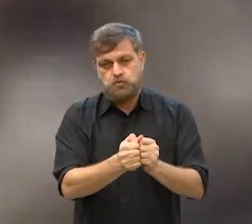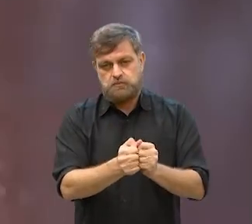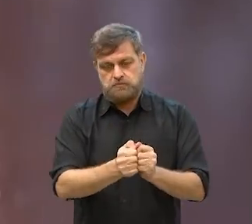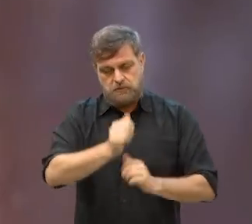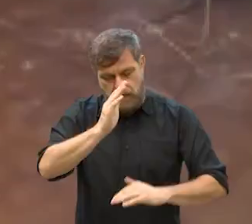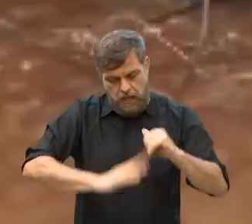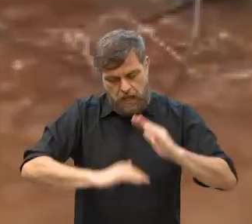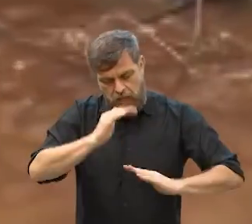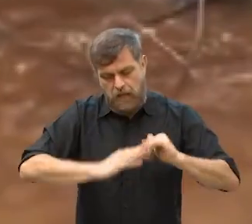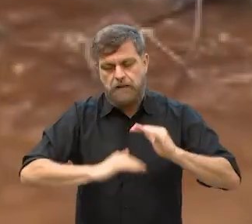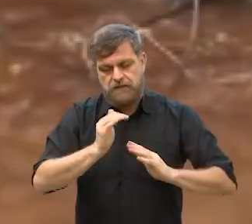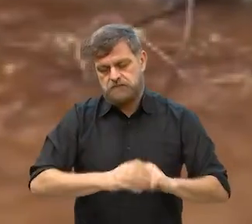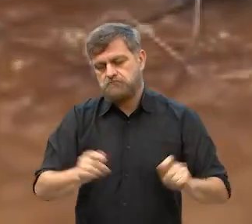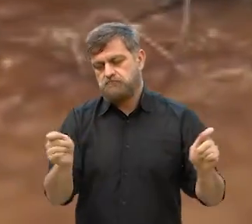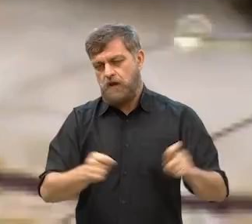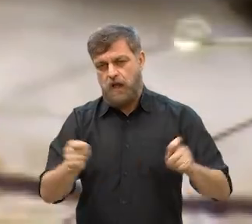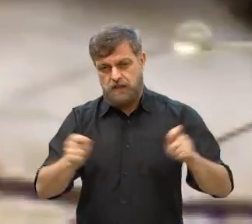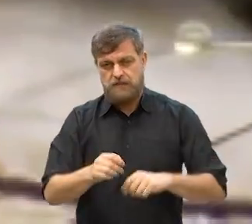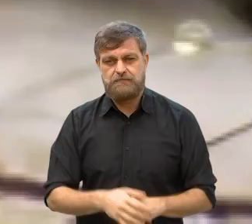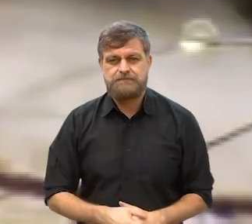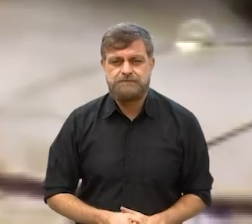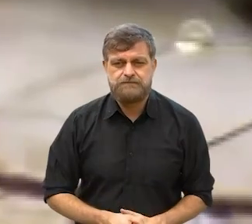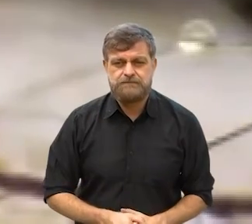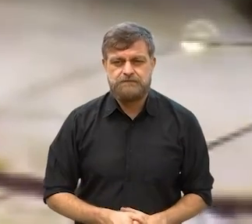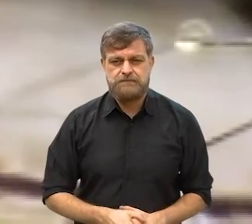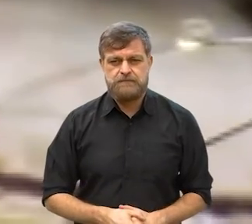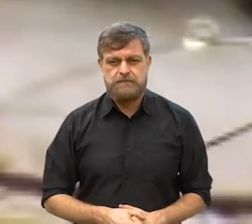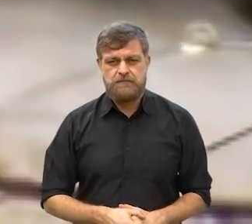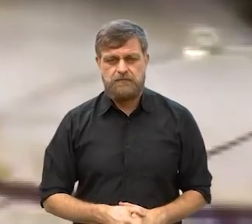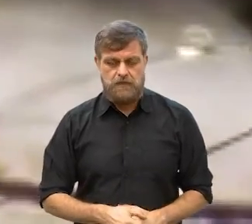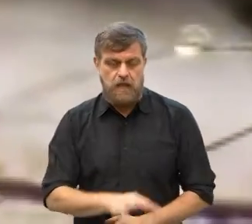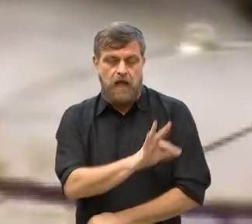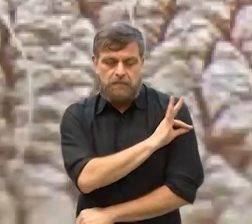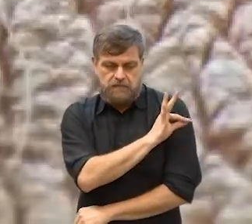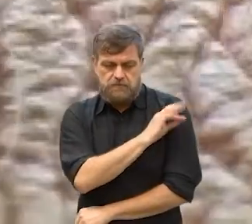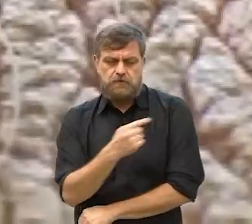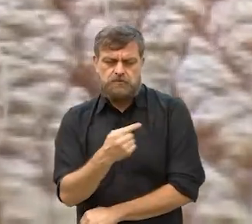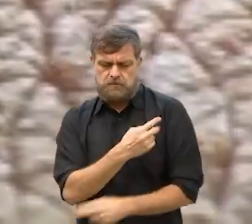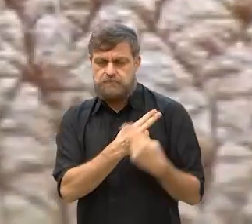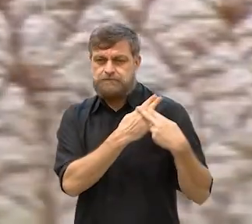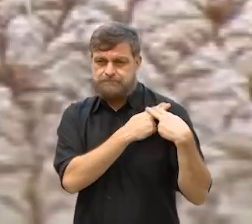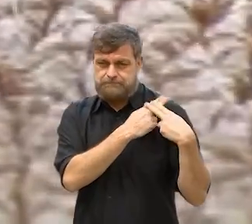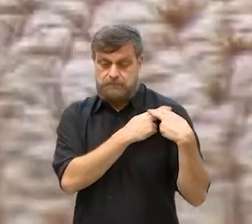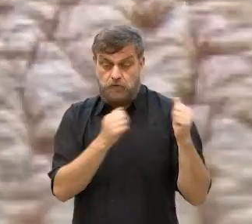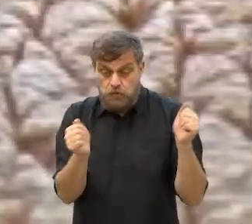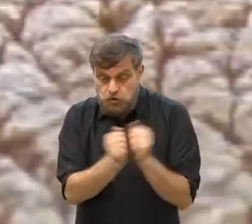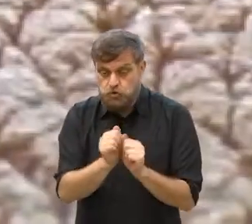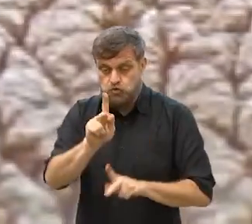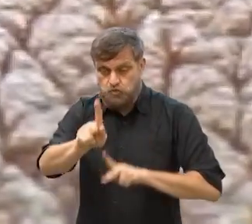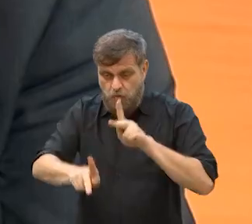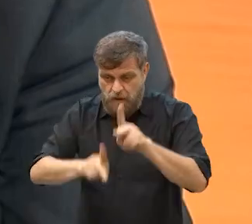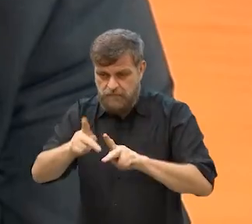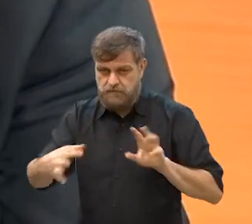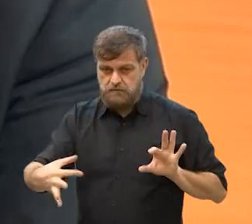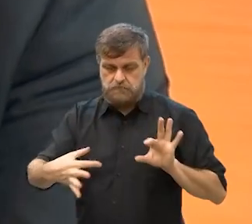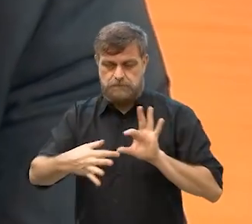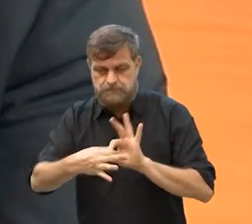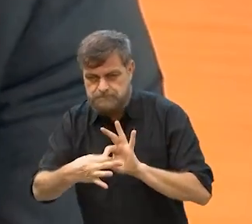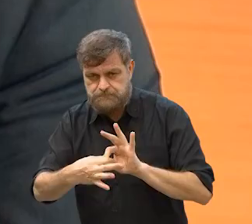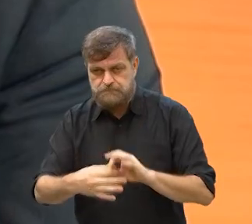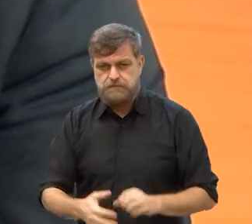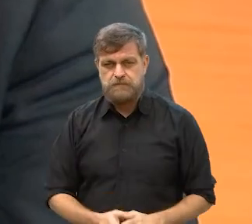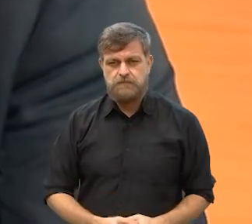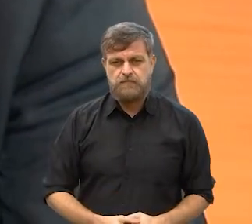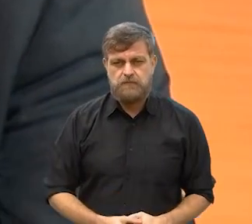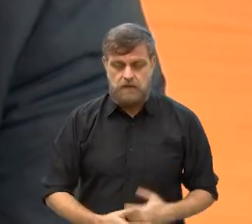execução da prefeitura, né? Do poder municipal, poder executivo, precisa fazer o